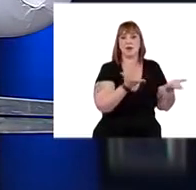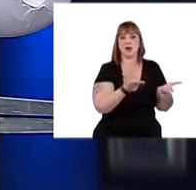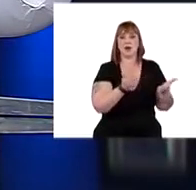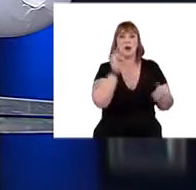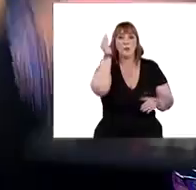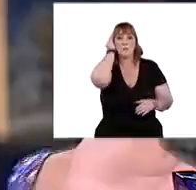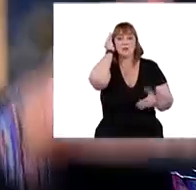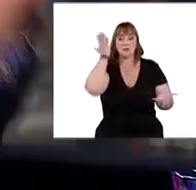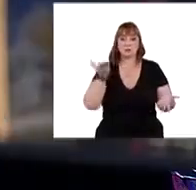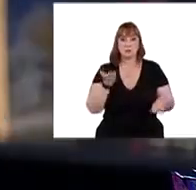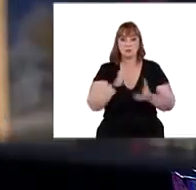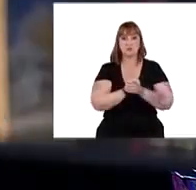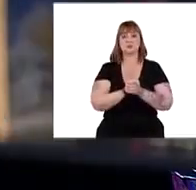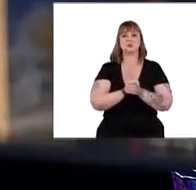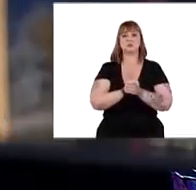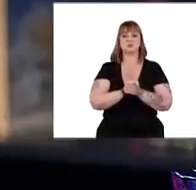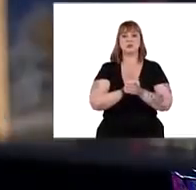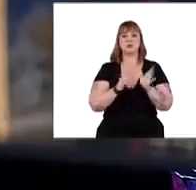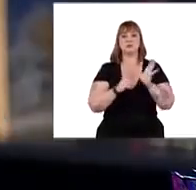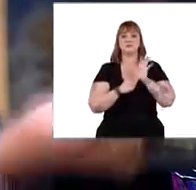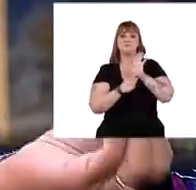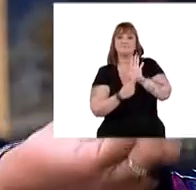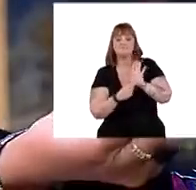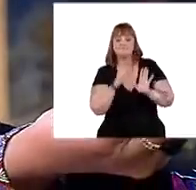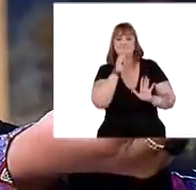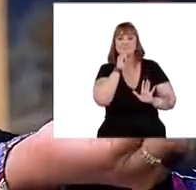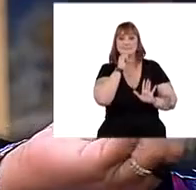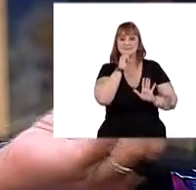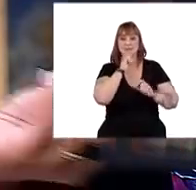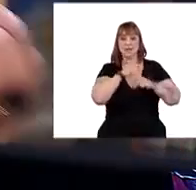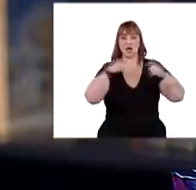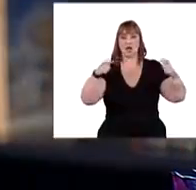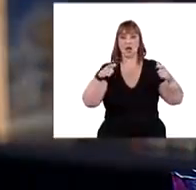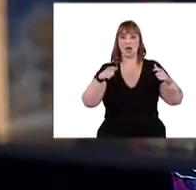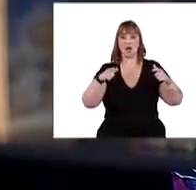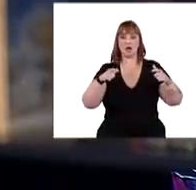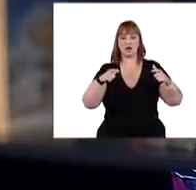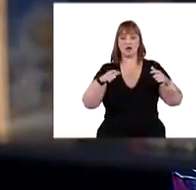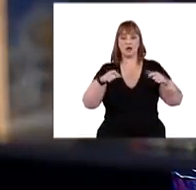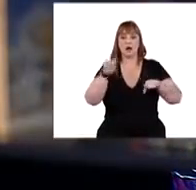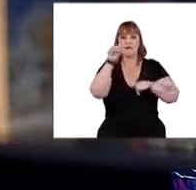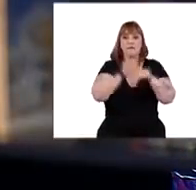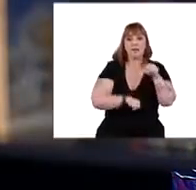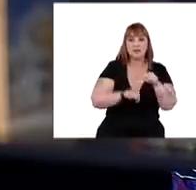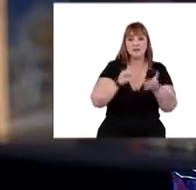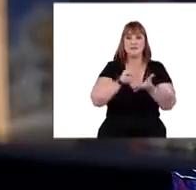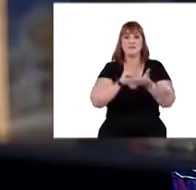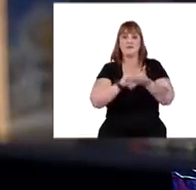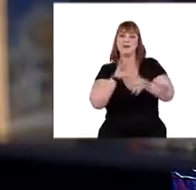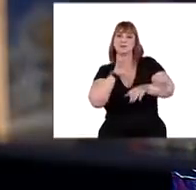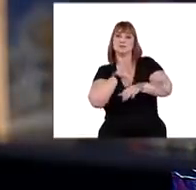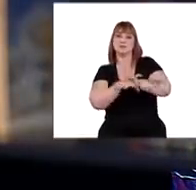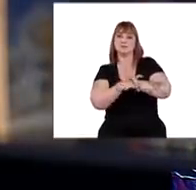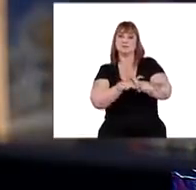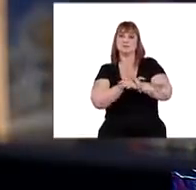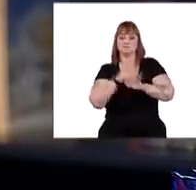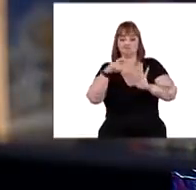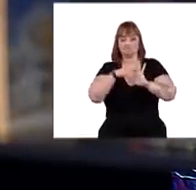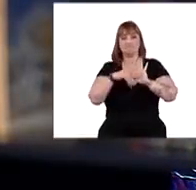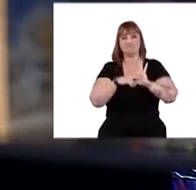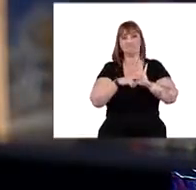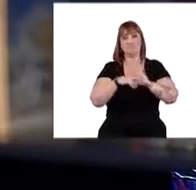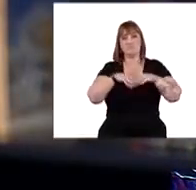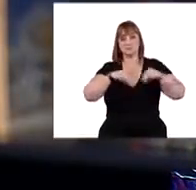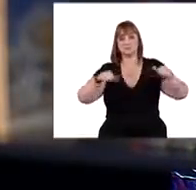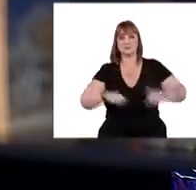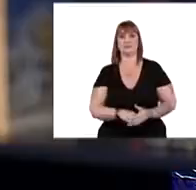Sul é um exemplo claro disso, né? Do quanto que aumenta a violência, essa insegurança aí na regularização fundiária.